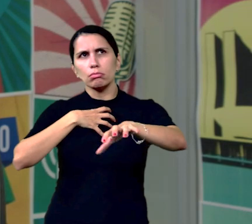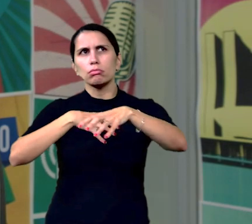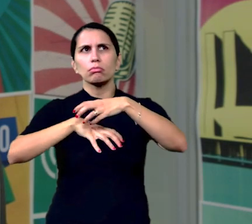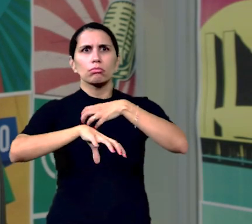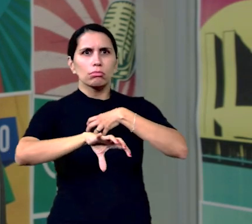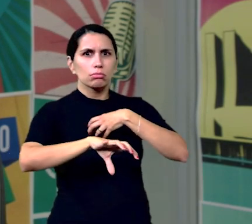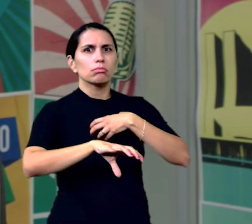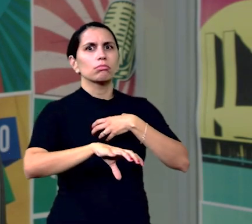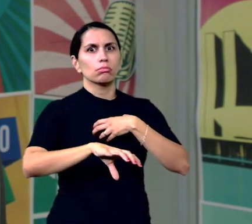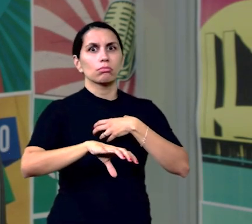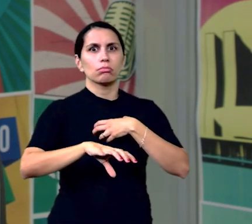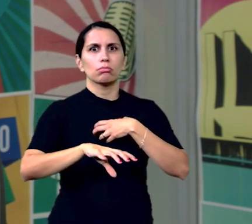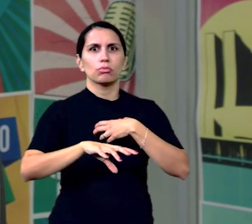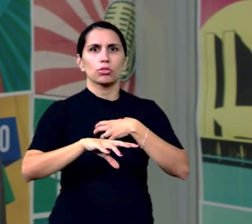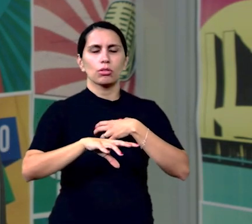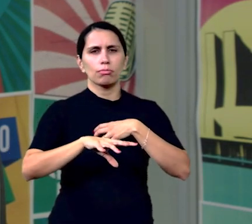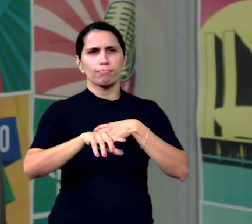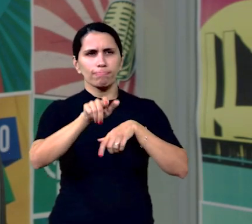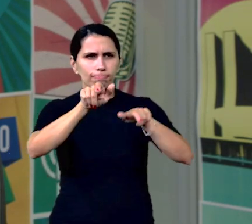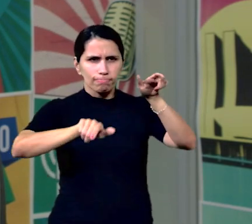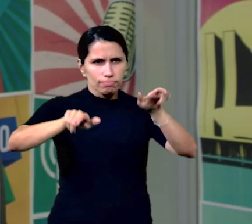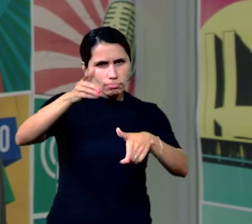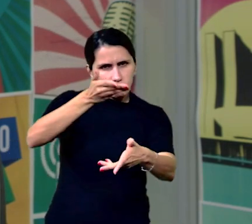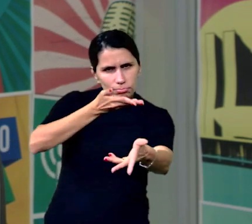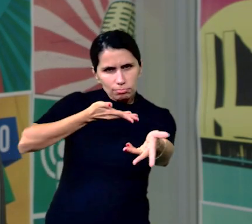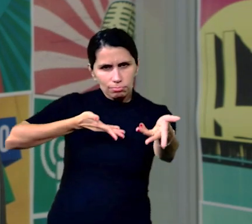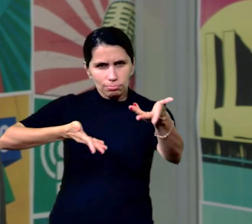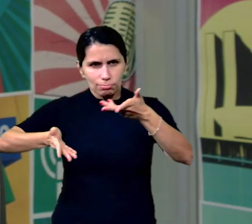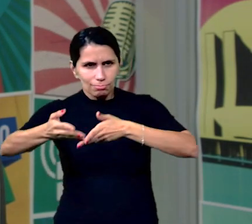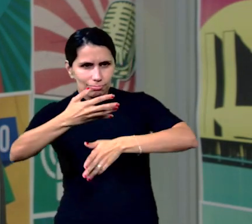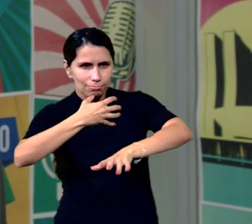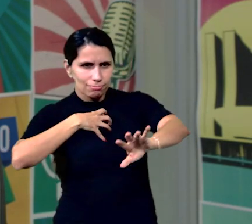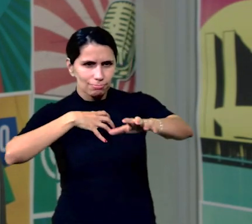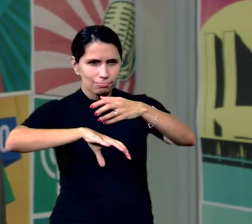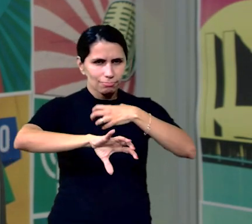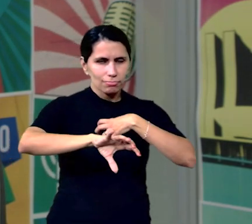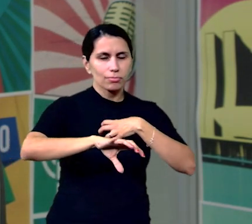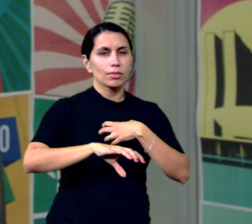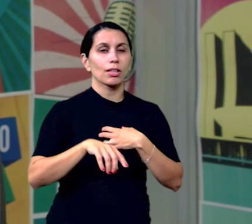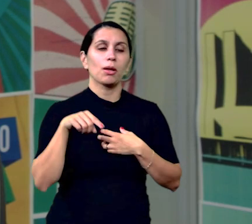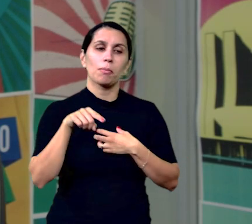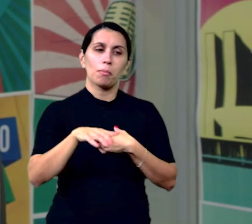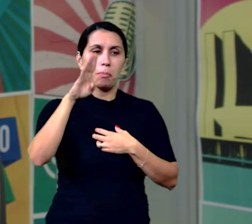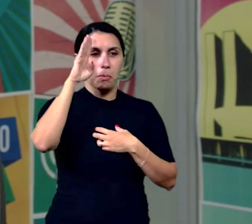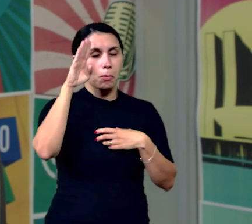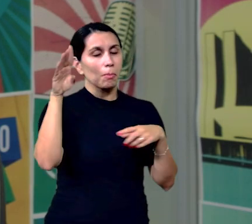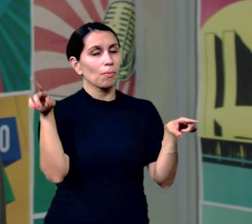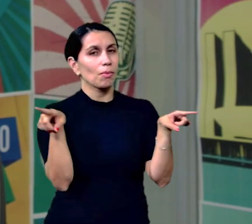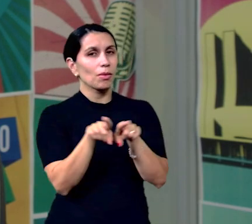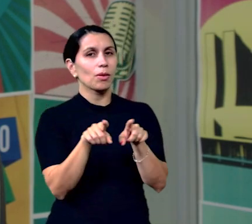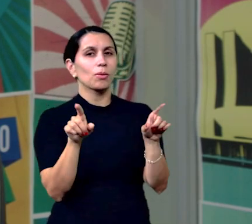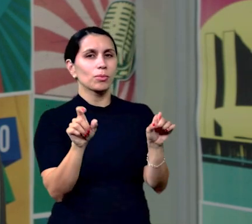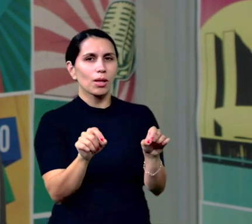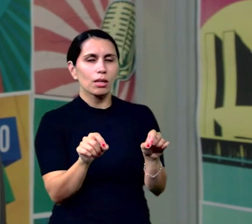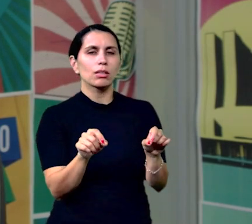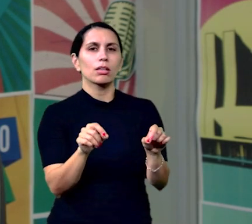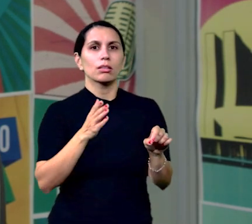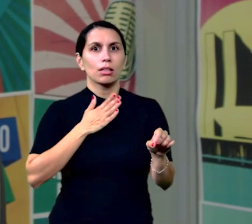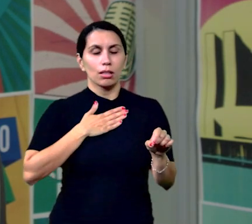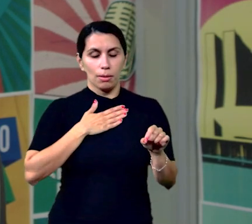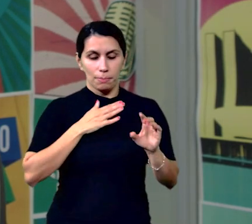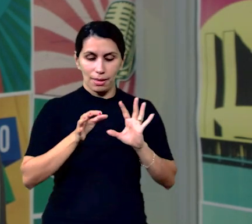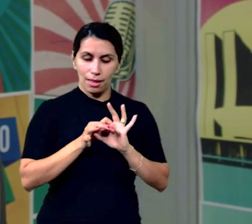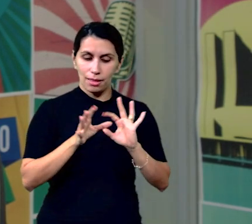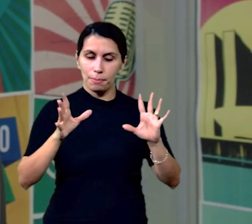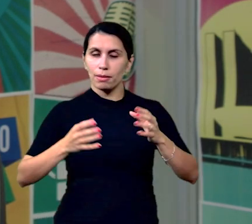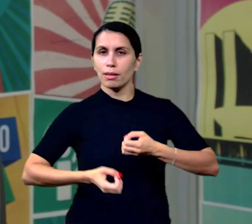não é, de olhar, né, o outro com um olhar que o outro precisa ser olhado, né, e aí sobretudo com o olhar, não é, da sua